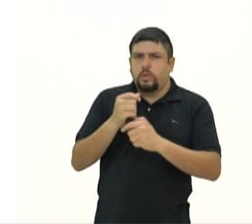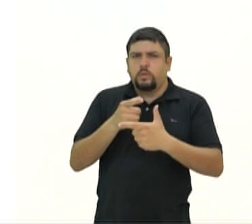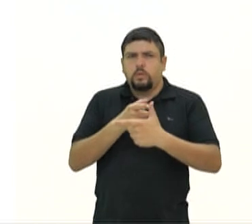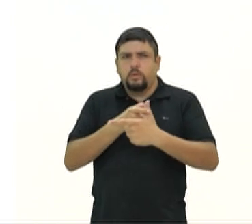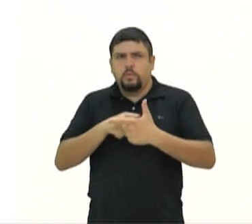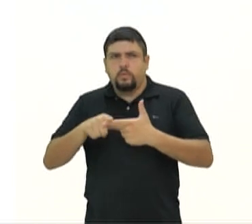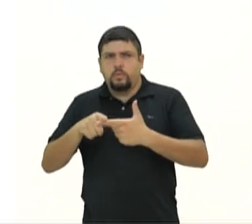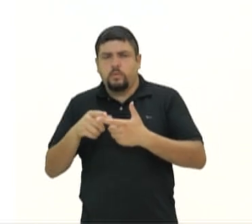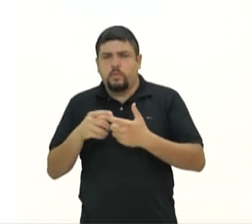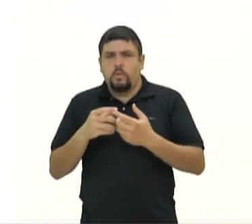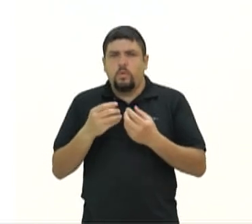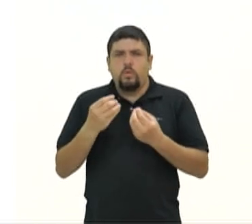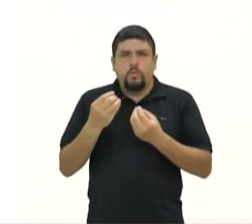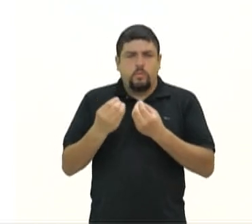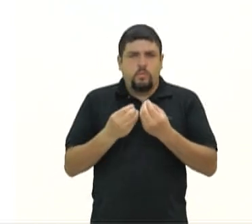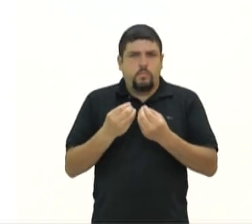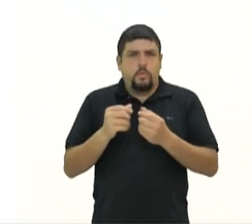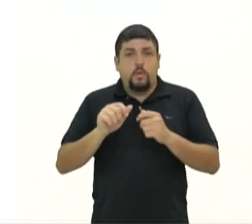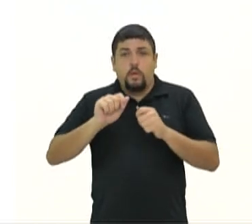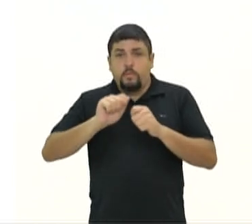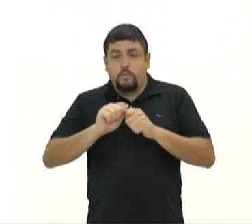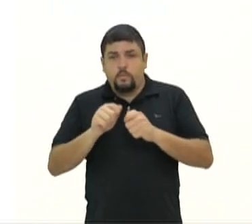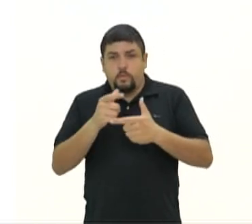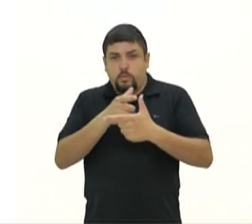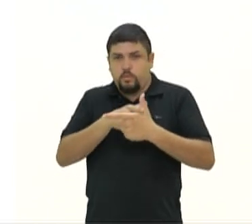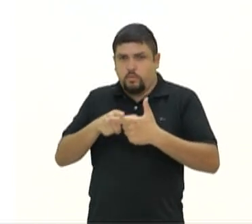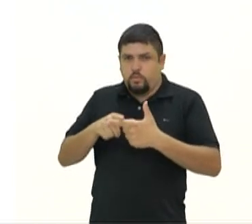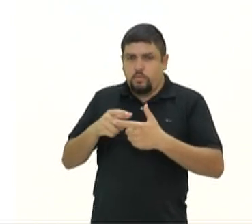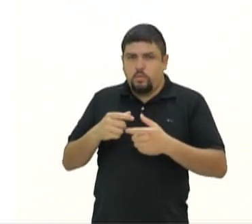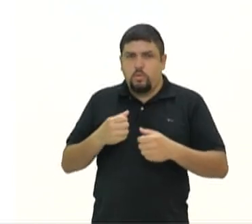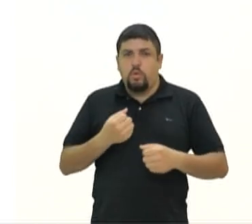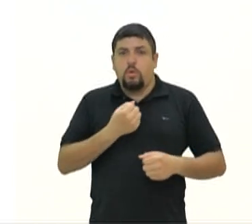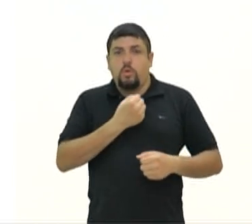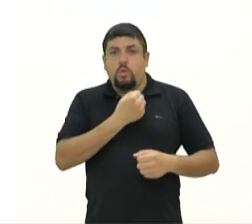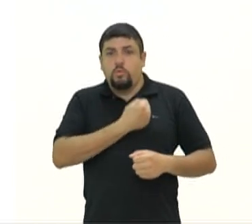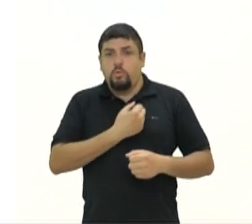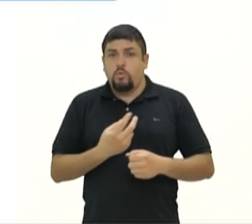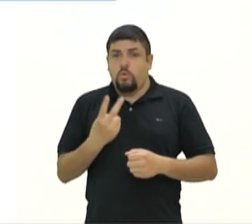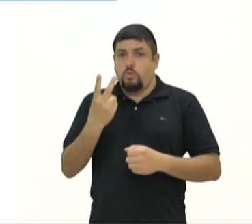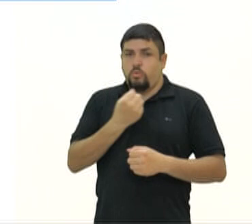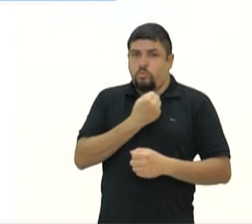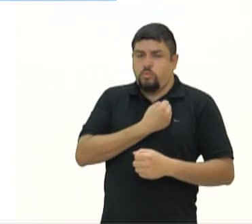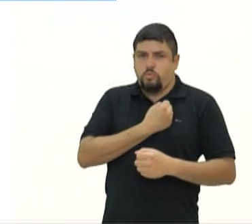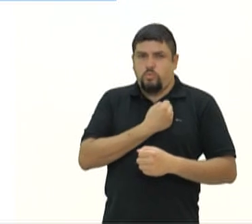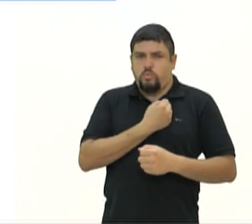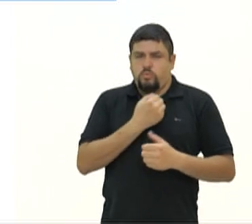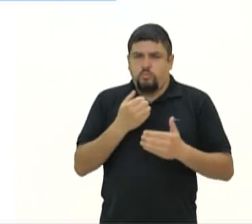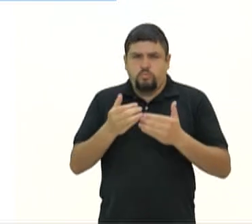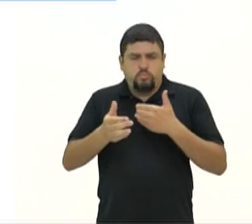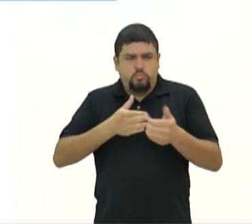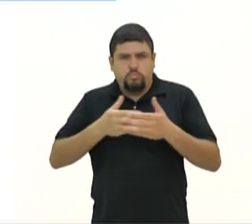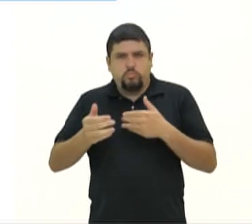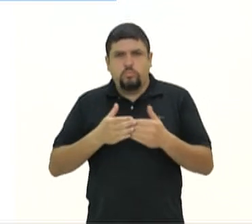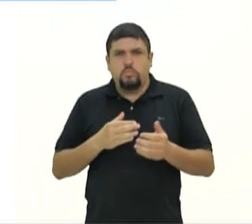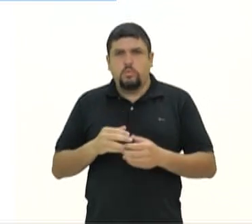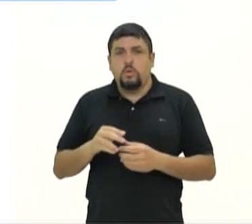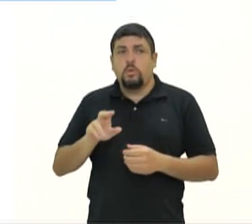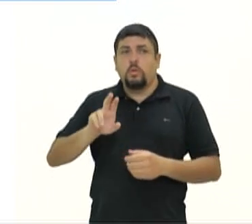já. Você, para realizar a divisão de dois complexos quaisquer, você